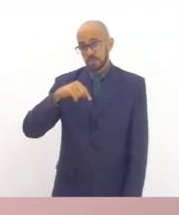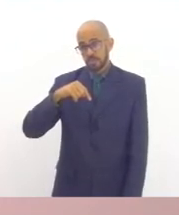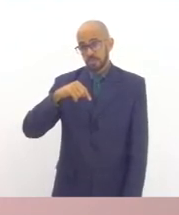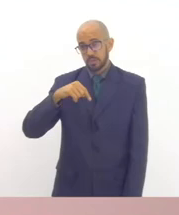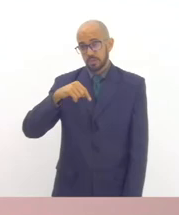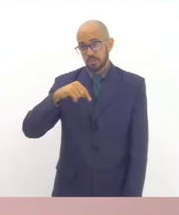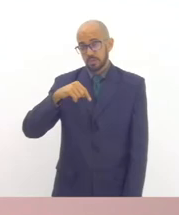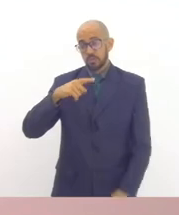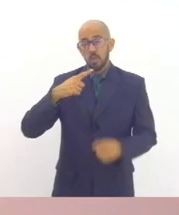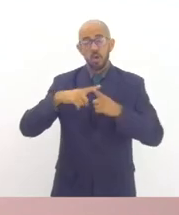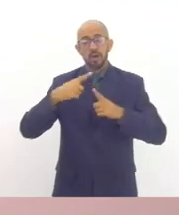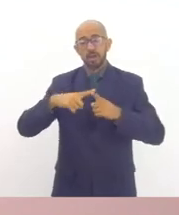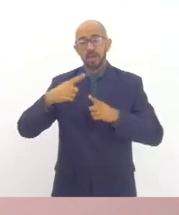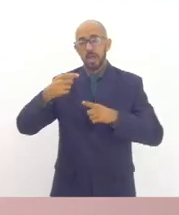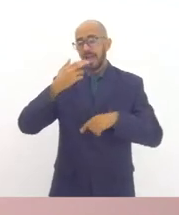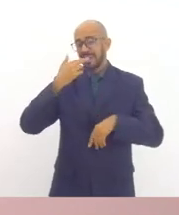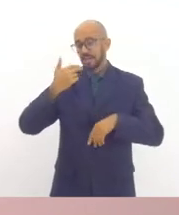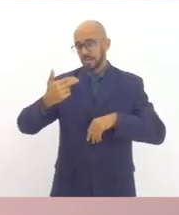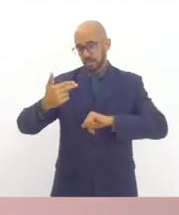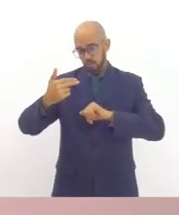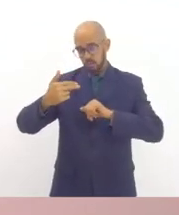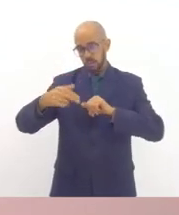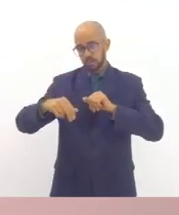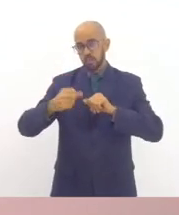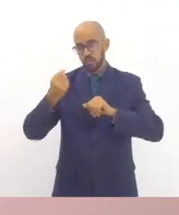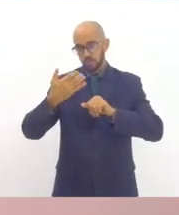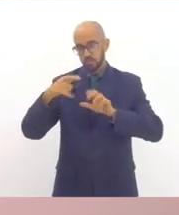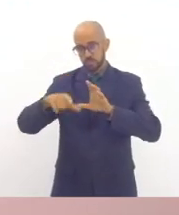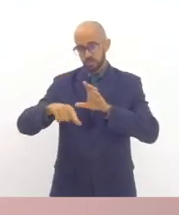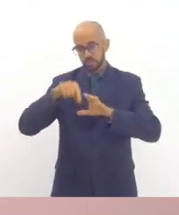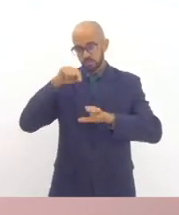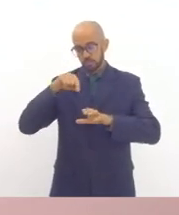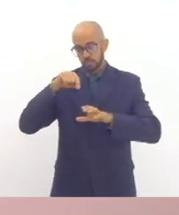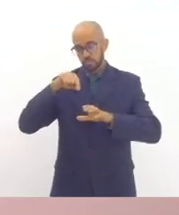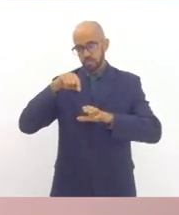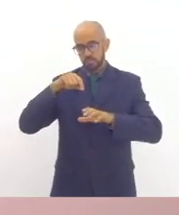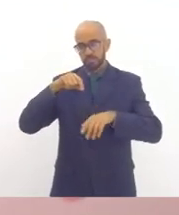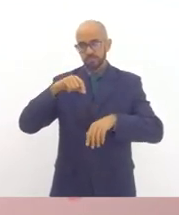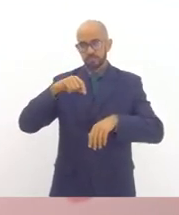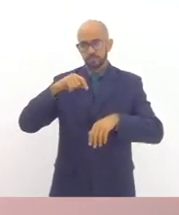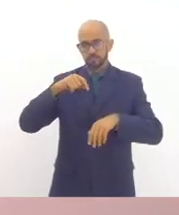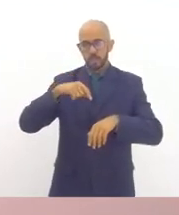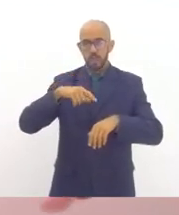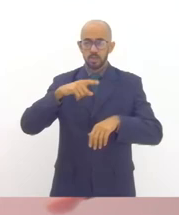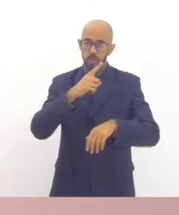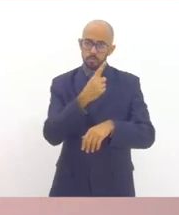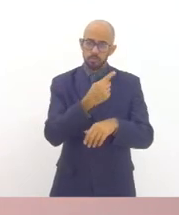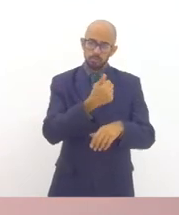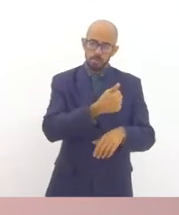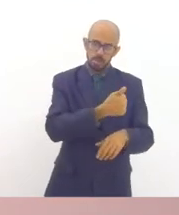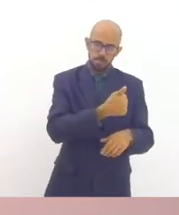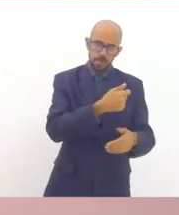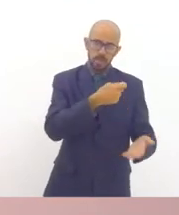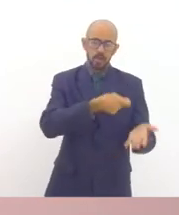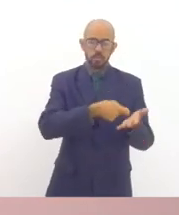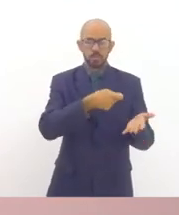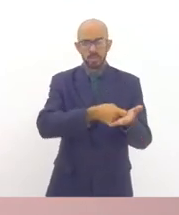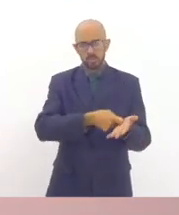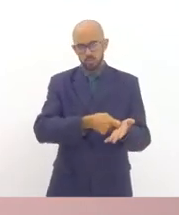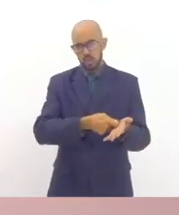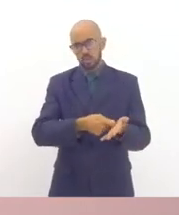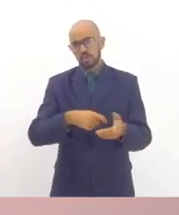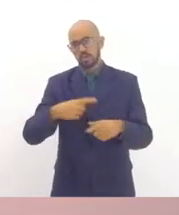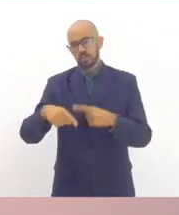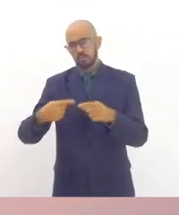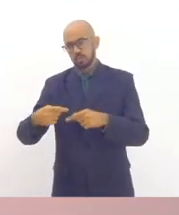a língua estrangeira optativa, né, tem uma que entrava como obrigatória, com 2 tempos, e a outra entrava